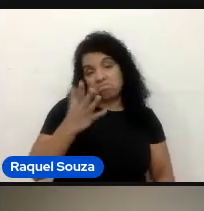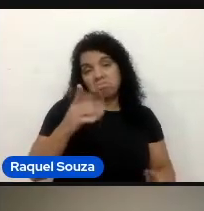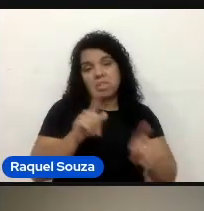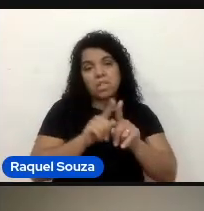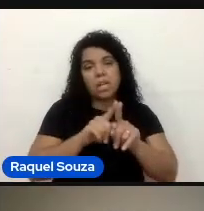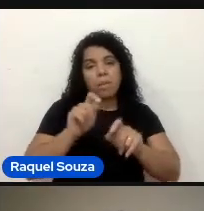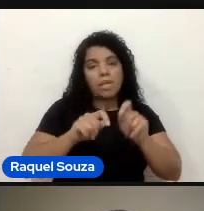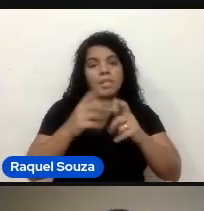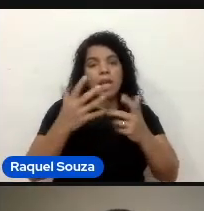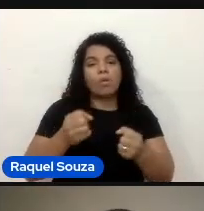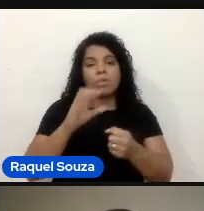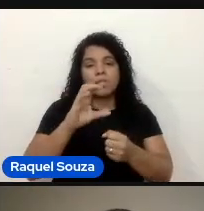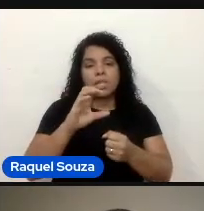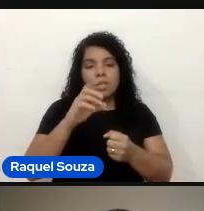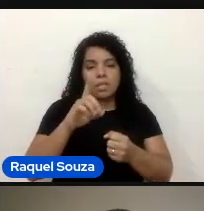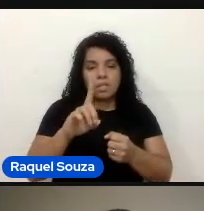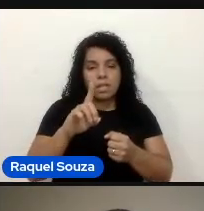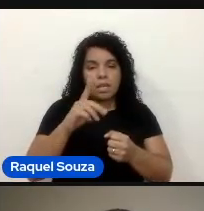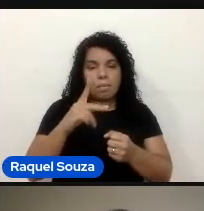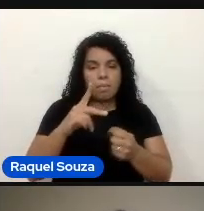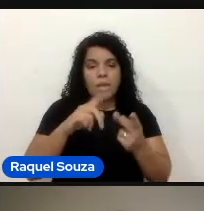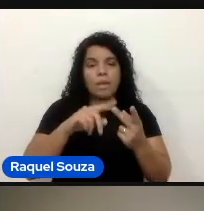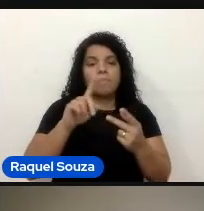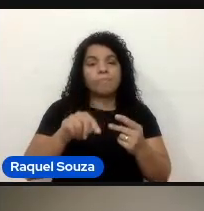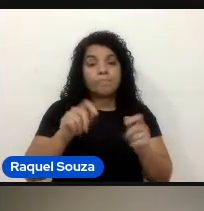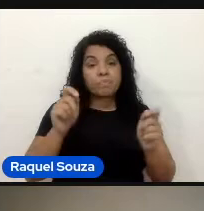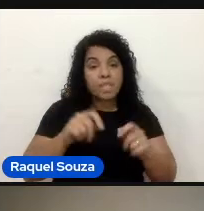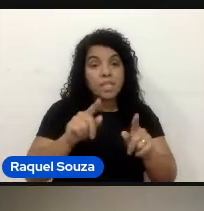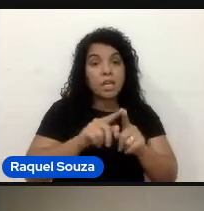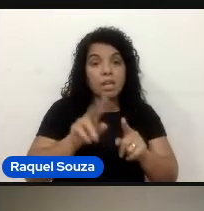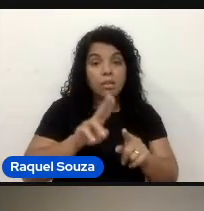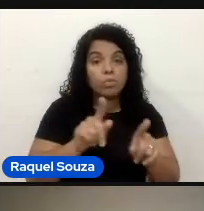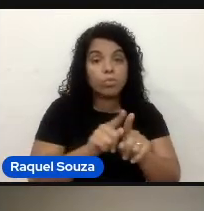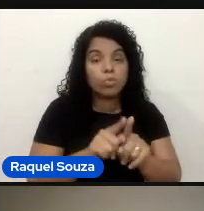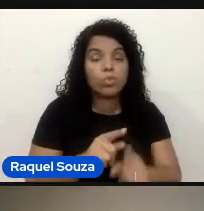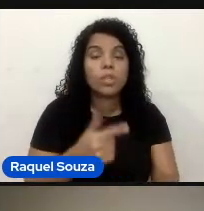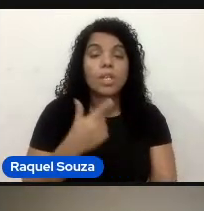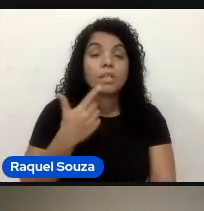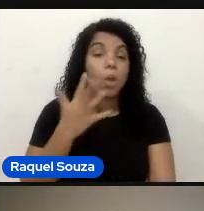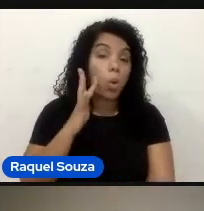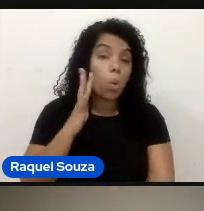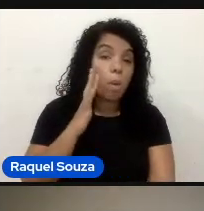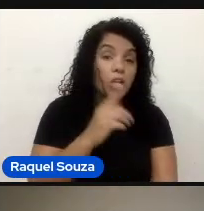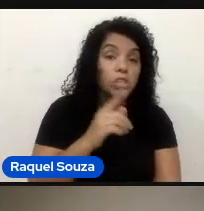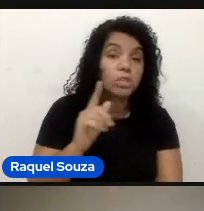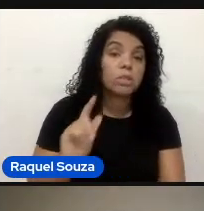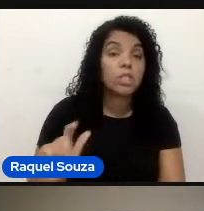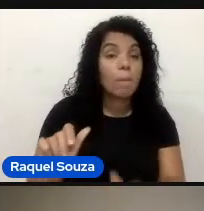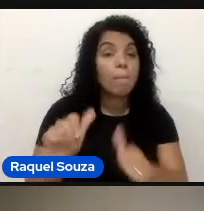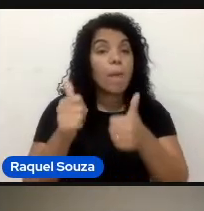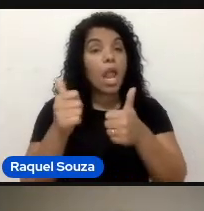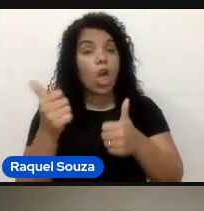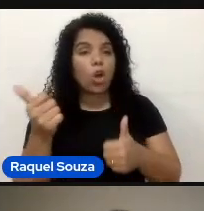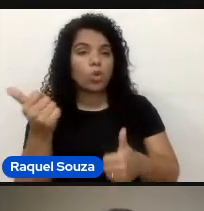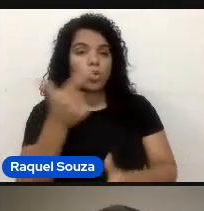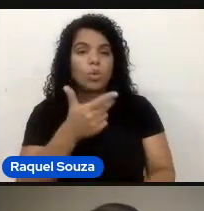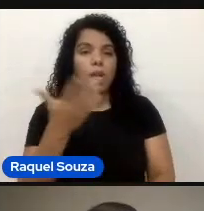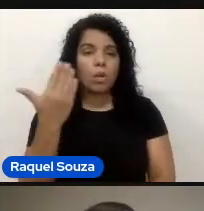que é o Chrome DevTools Protocol. Então, imagino que seja melhor do que